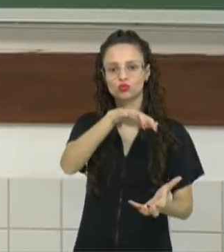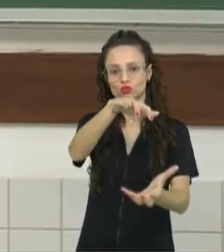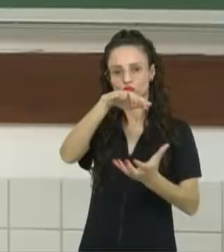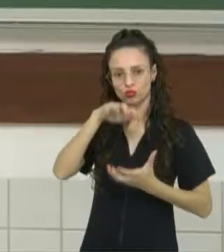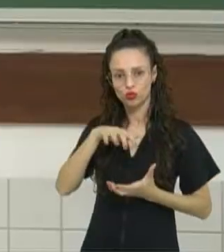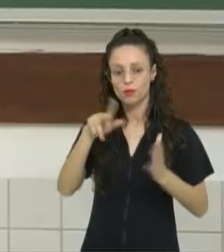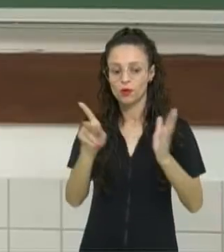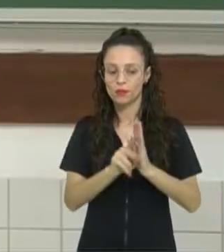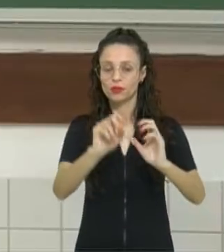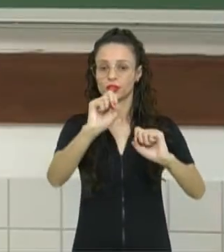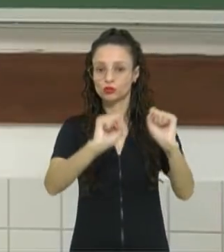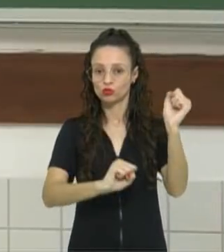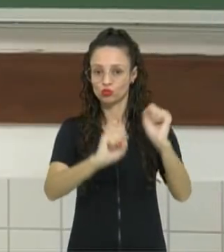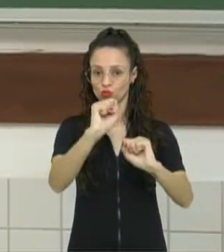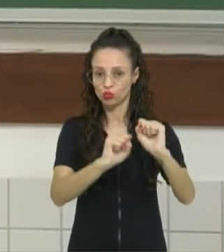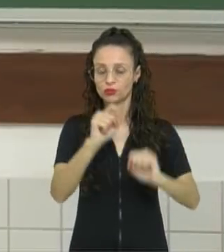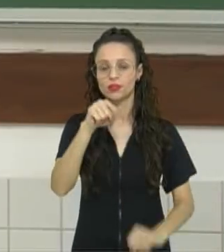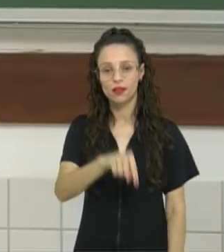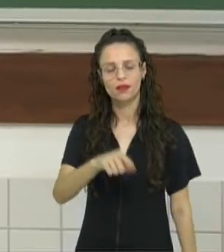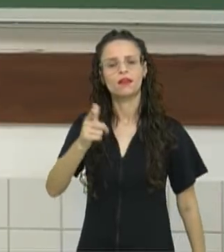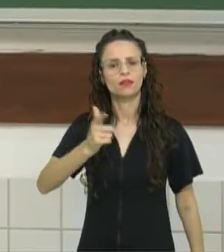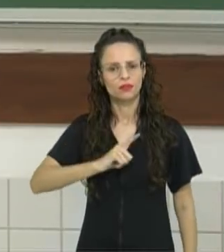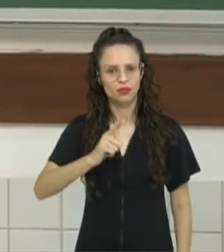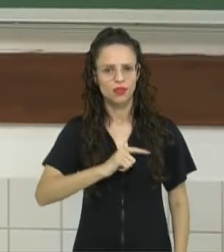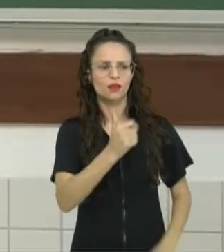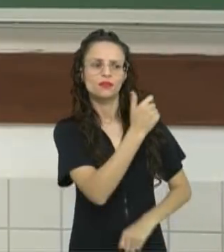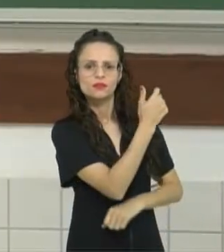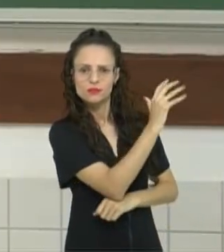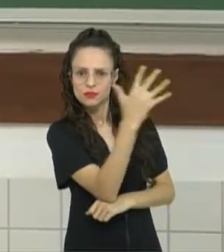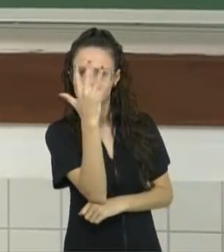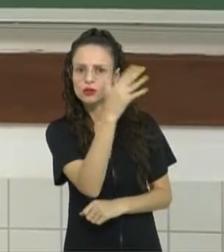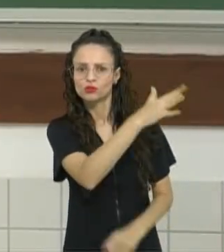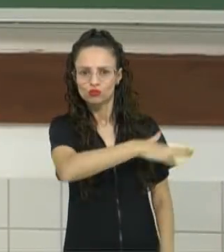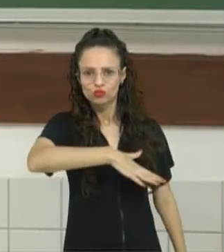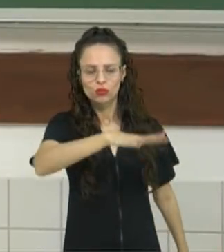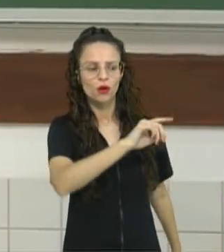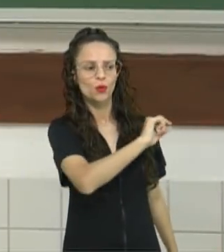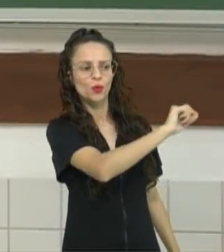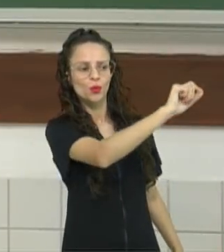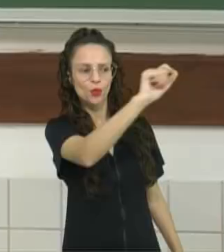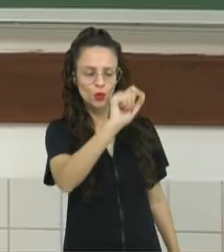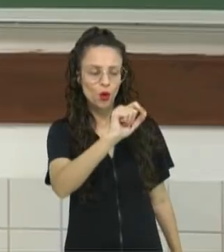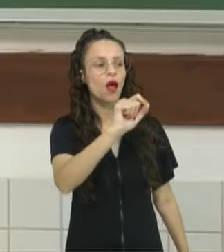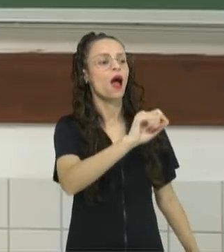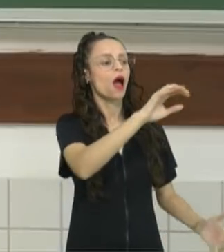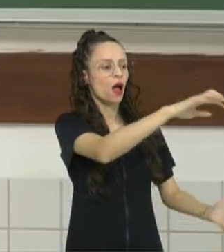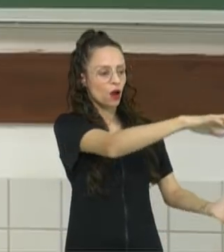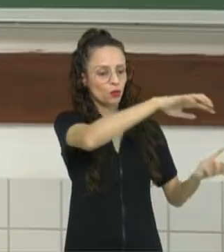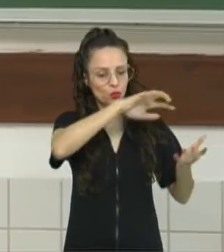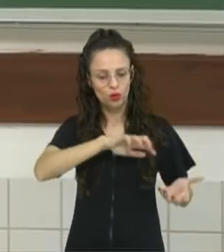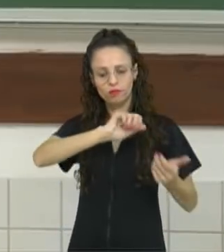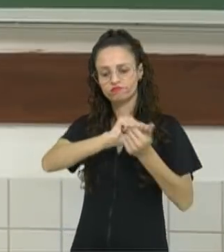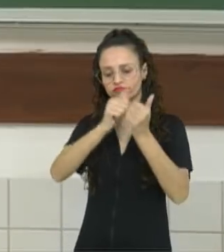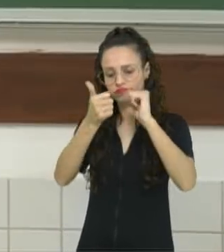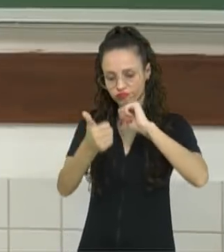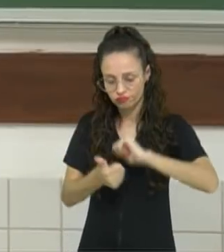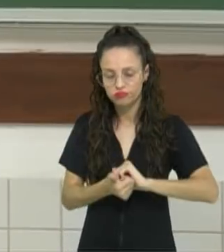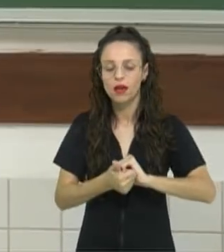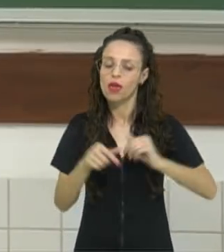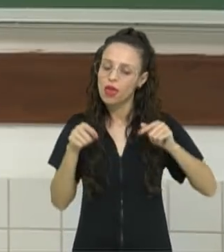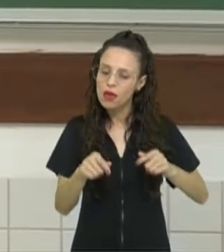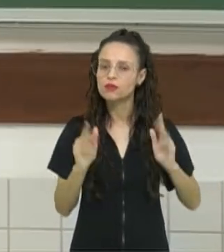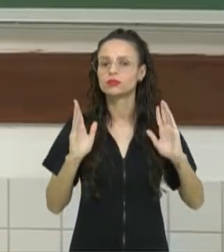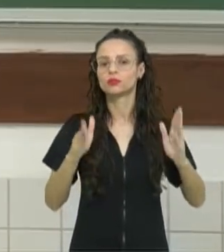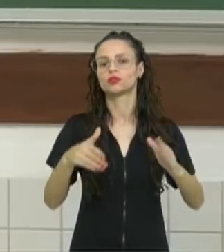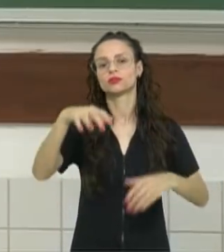na indústria. Então, nós temos os recursos naturais disponíveis, mas para que a gente possa fazer uso, ele precisa passar por